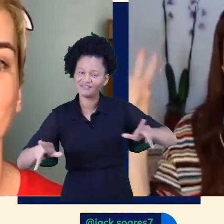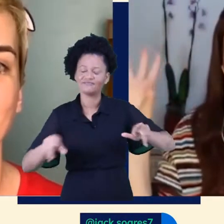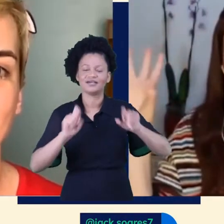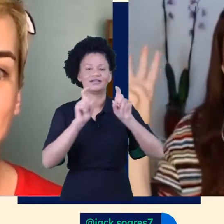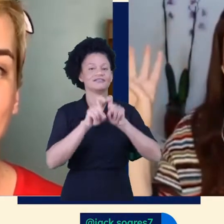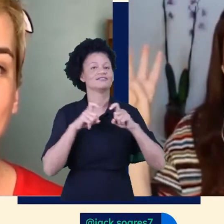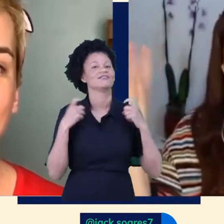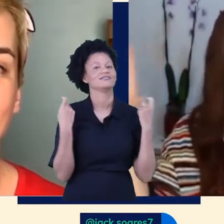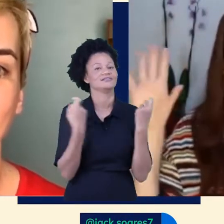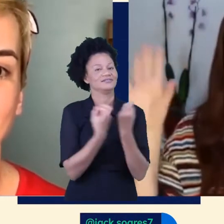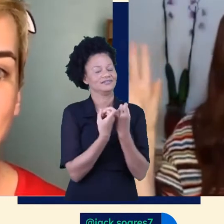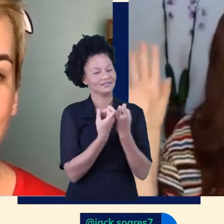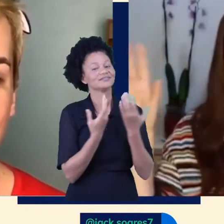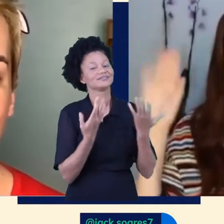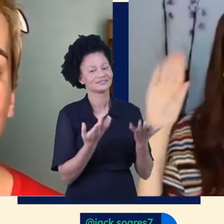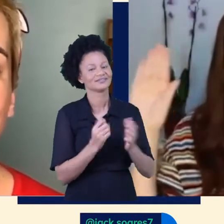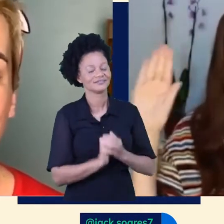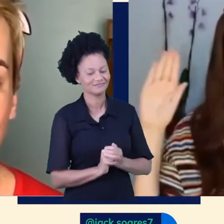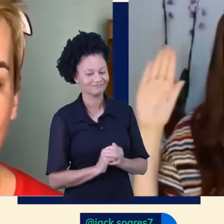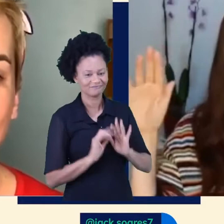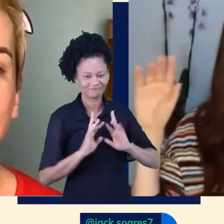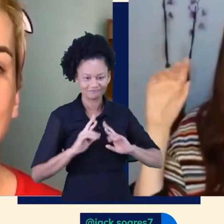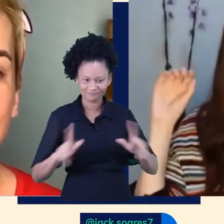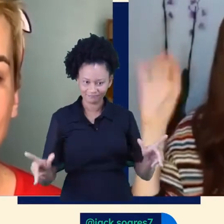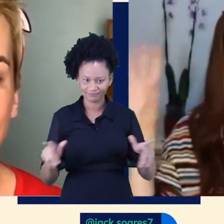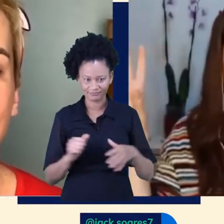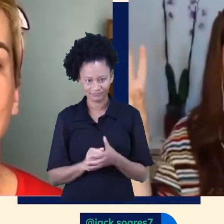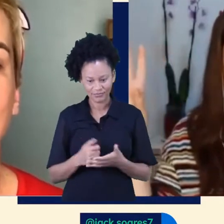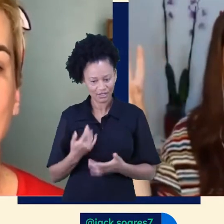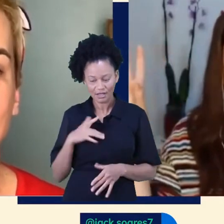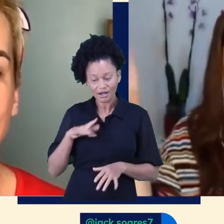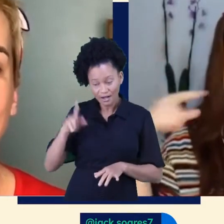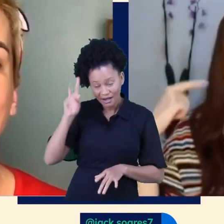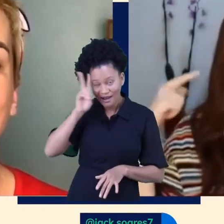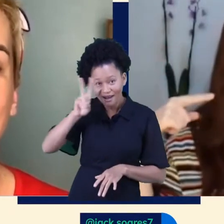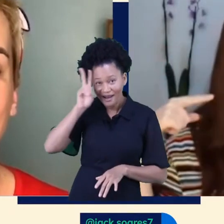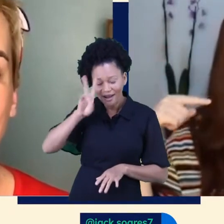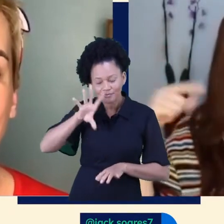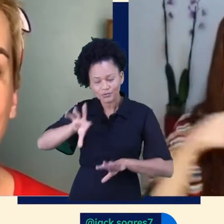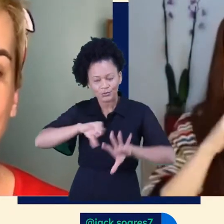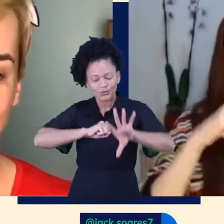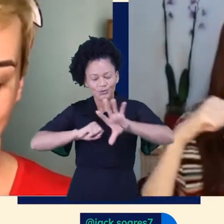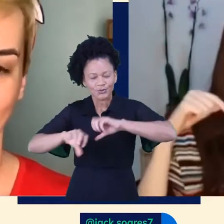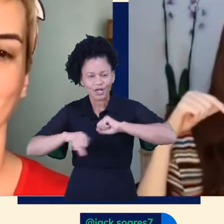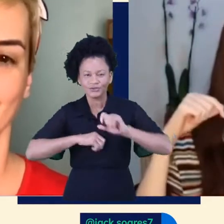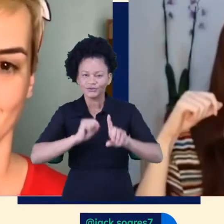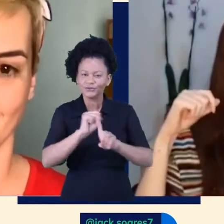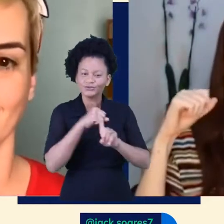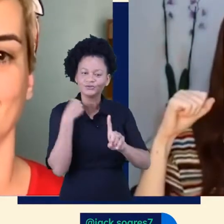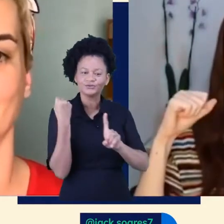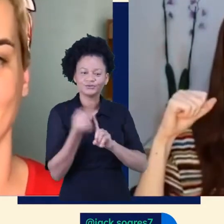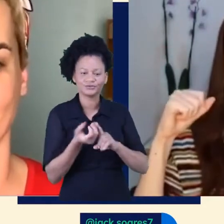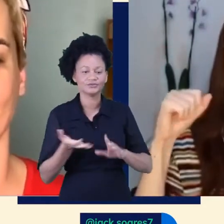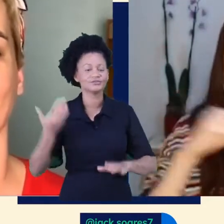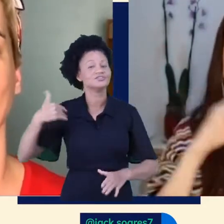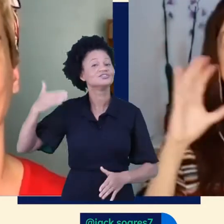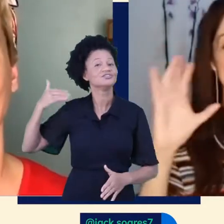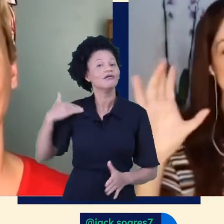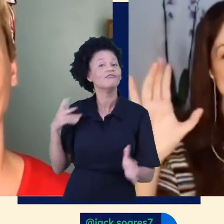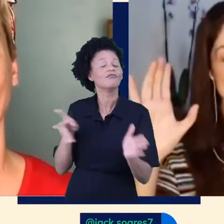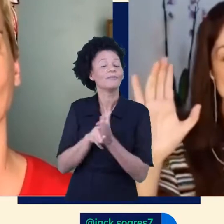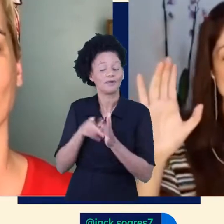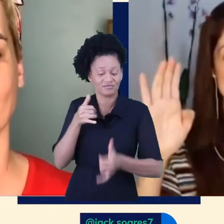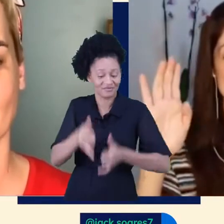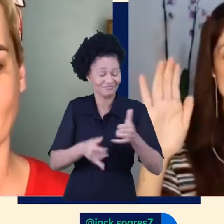o quê? É uma construção social. Lembram do sapato que a gente estava falando? Que o sapato já foi um artefato, um acessório masculino? Então, é